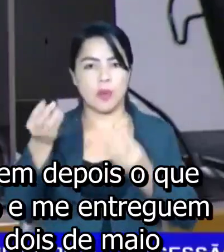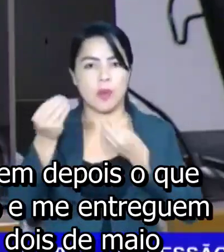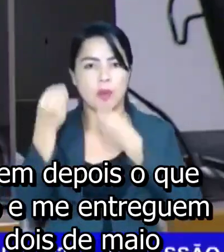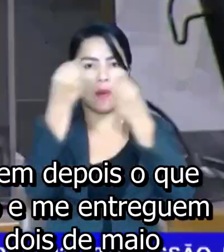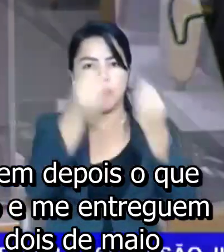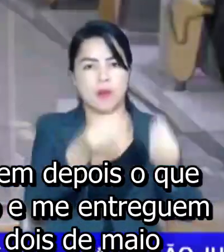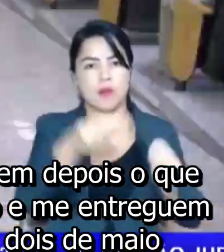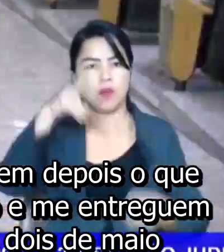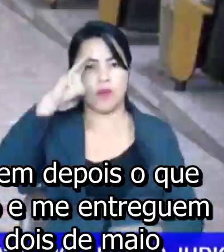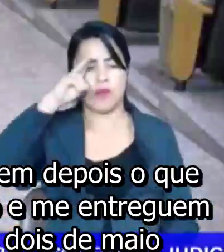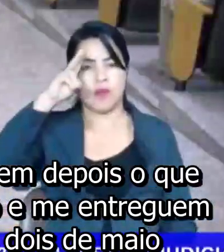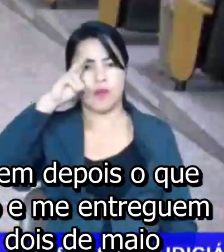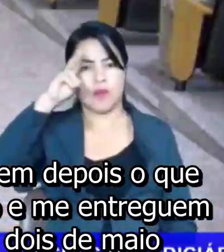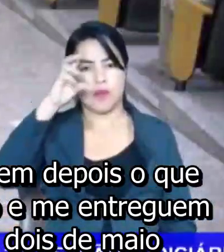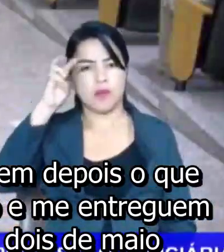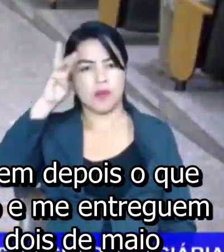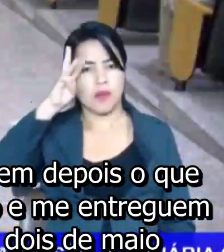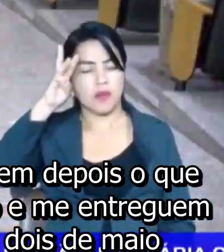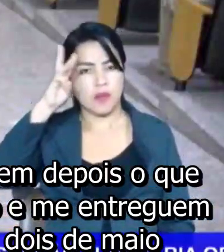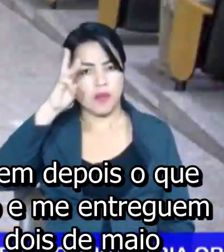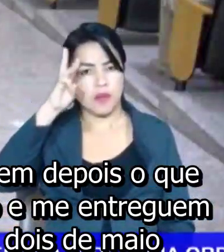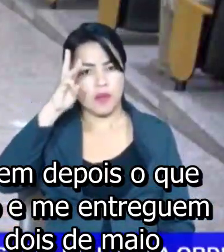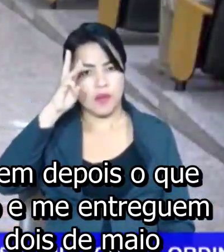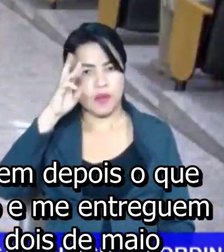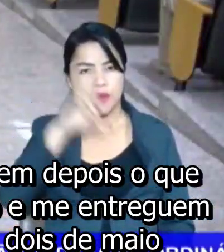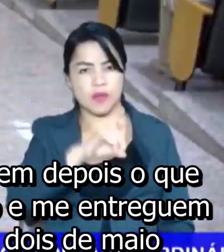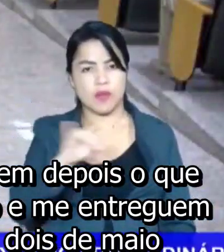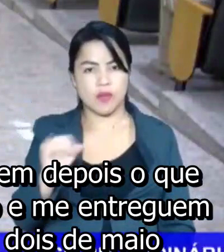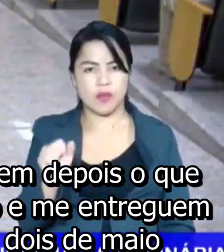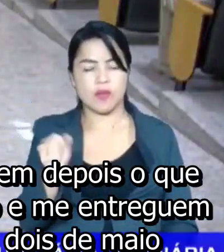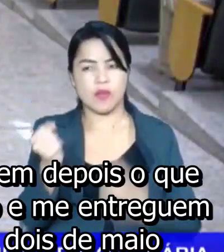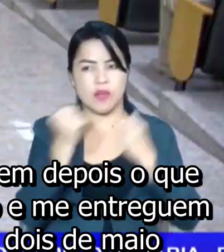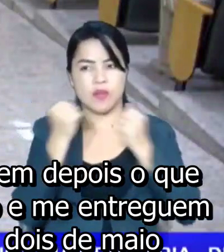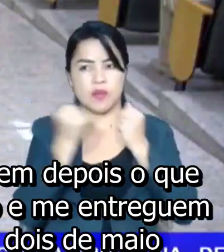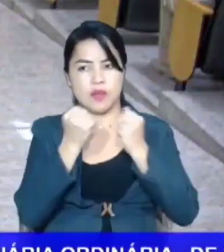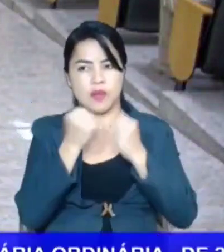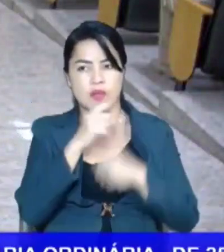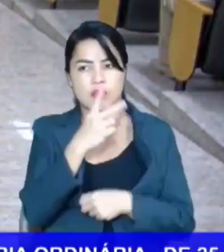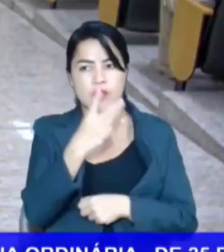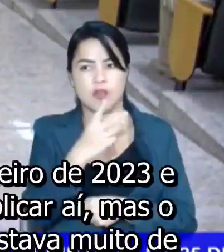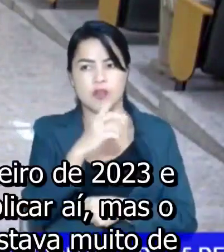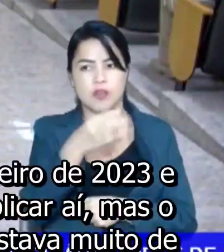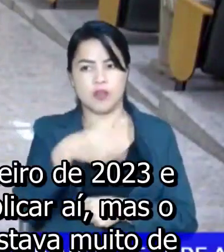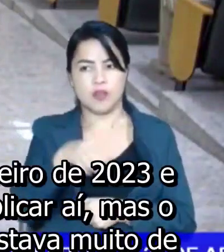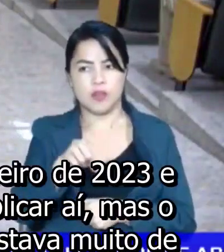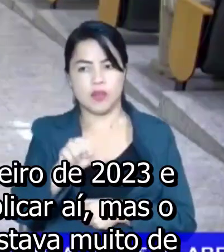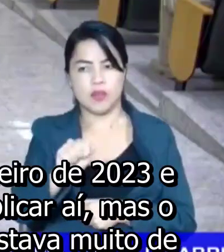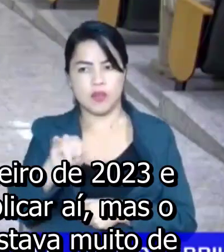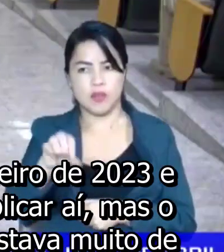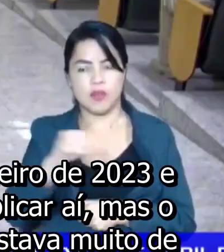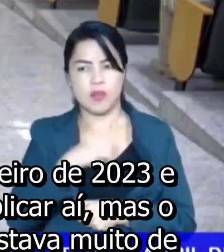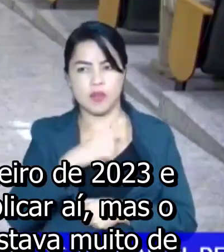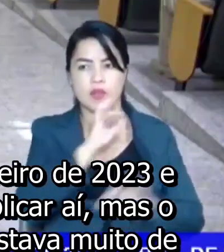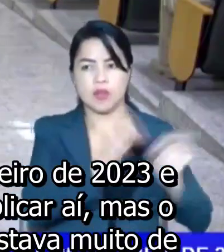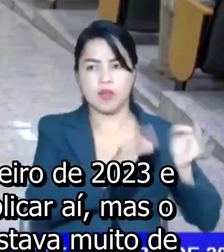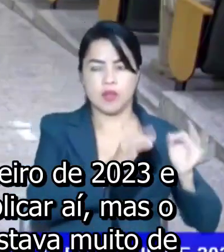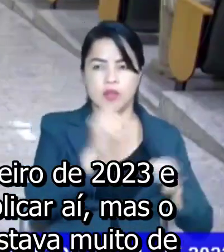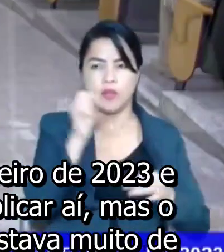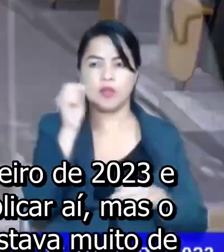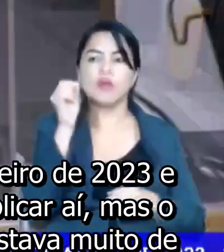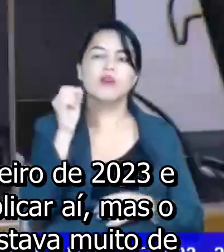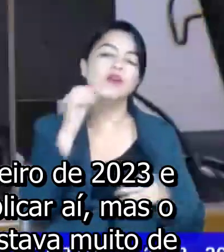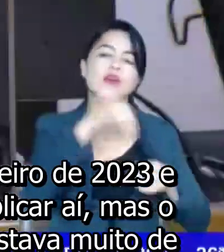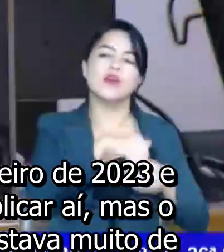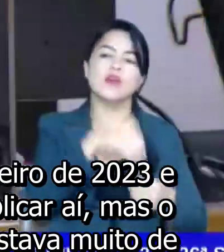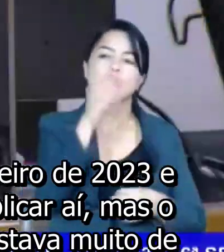entreguem na terça-feira, no dia da nossa avaliação, dia 2 de maio. Ao lado esquerdo se levantam. Beleza, então, Justiça Eleitoral Brasileira,